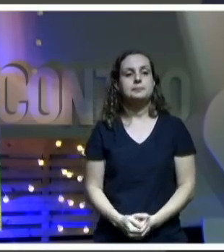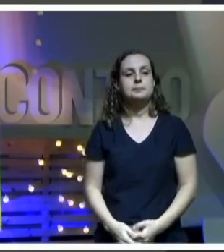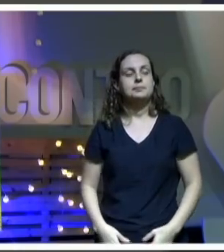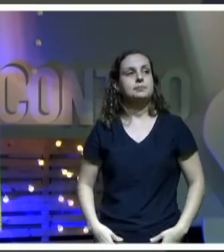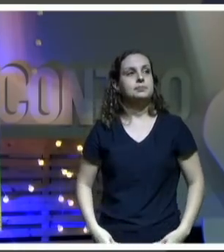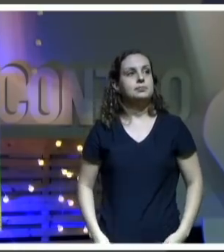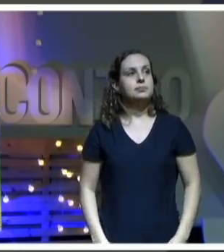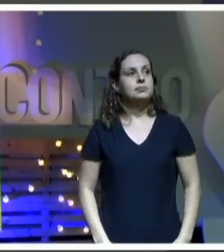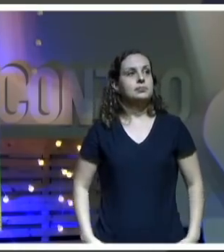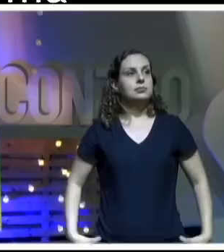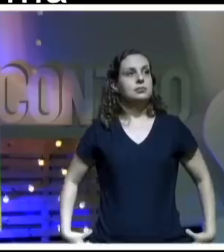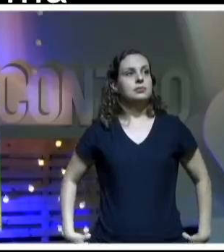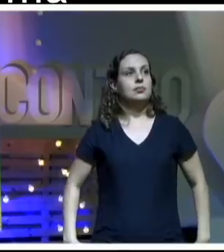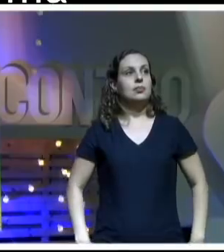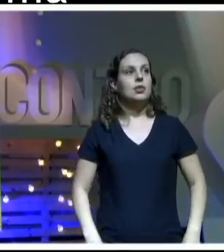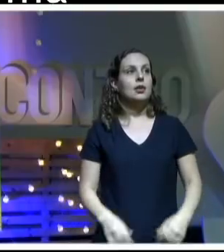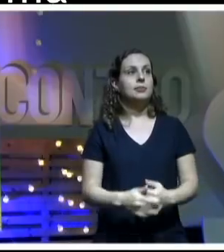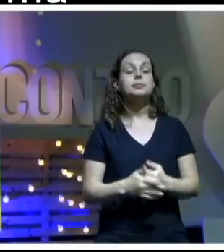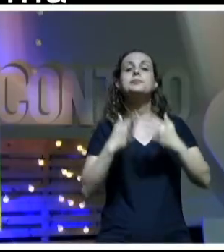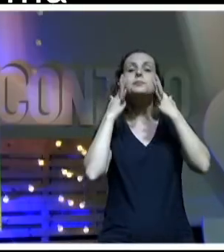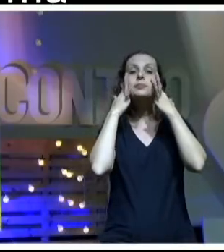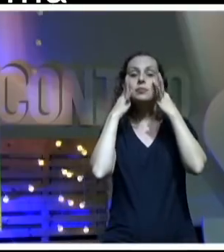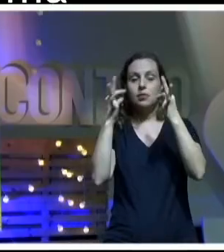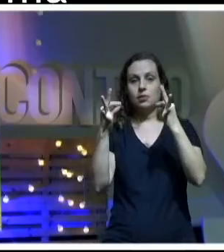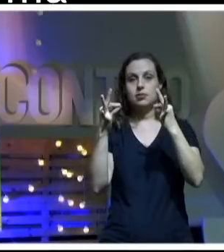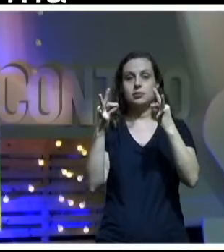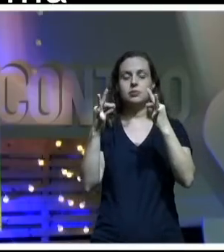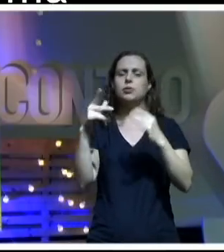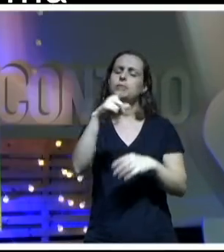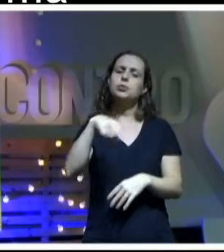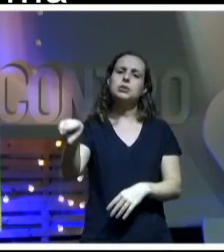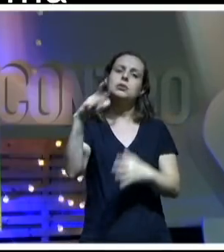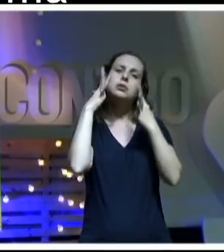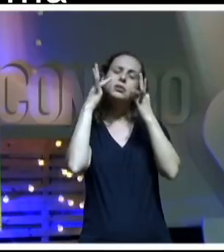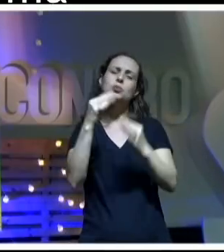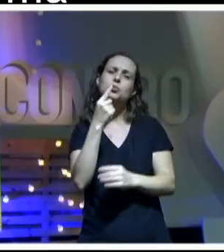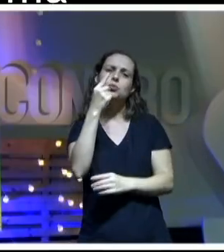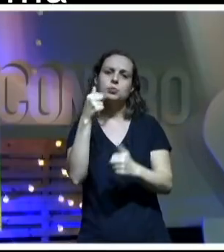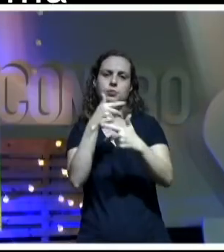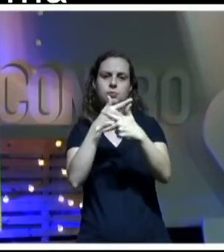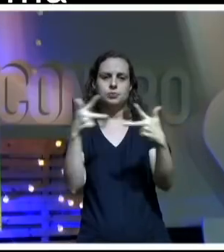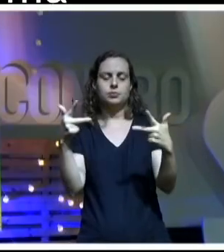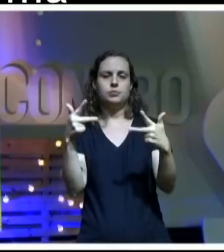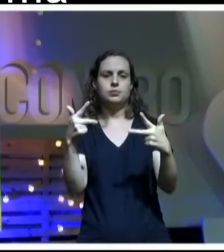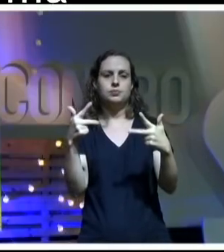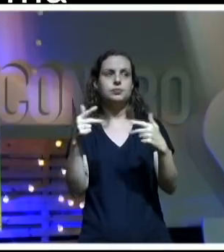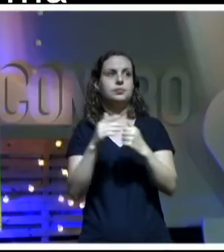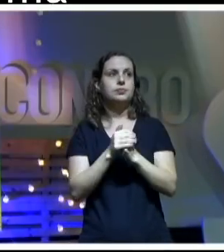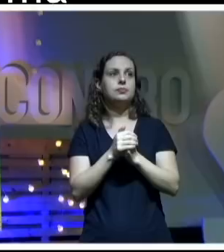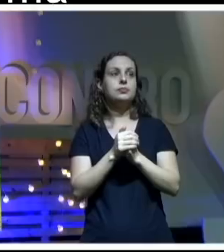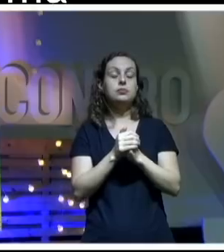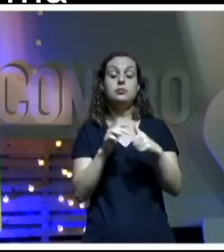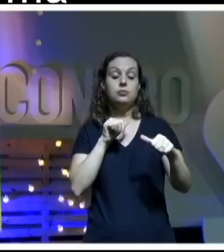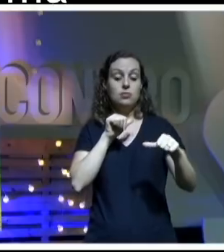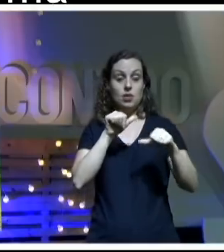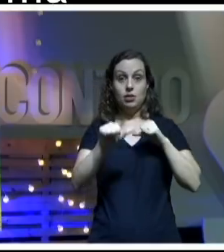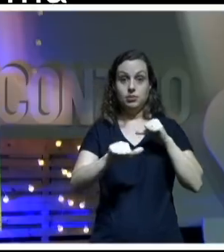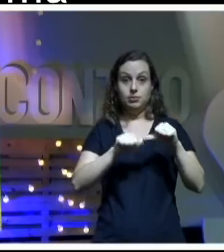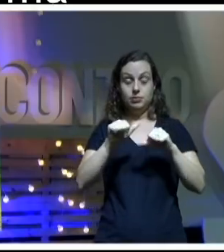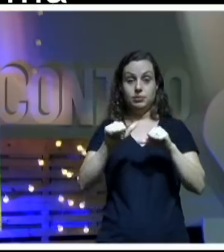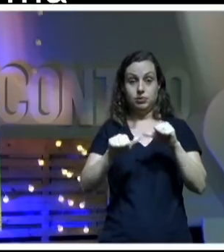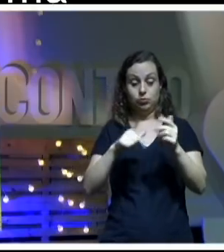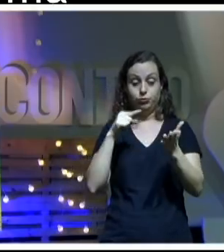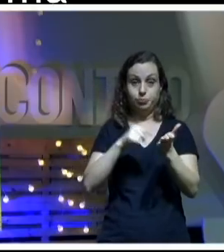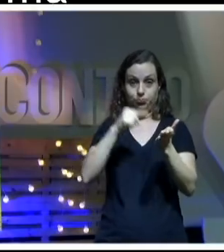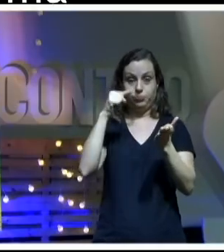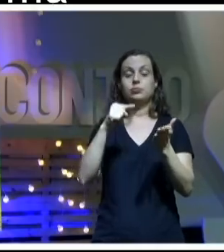pensando aqui que vou falar se for lembrar de uma coisa só saí daqui é isso aqui ó a raiz dessa transformação está em